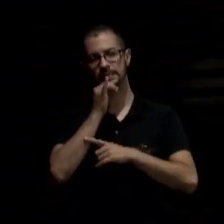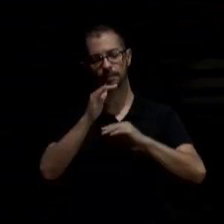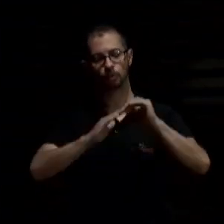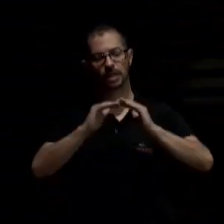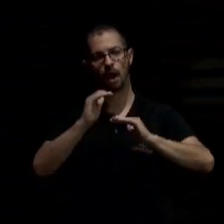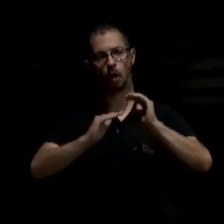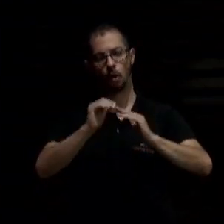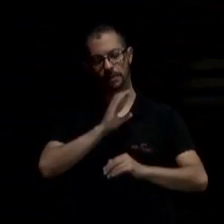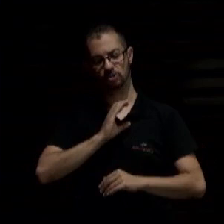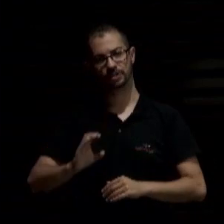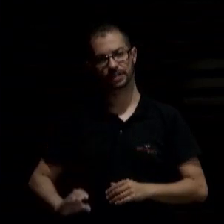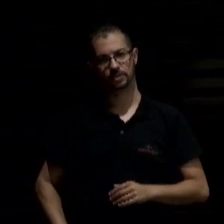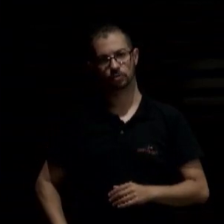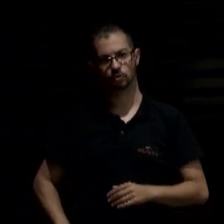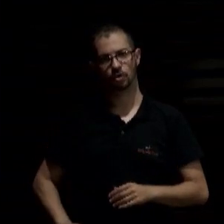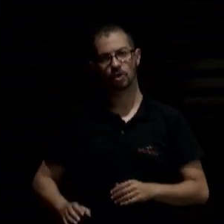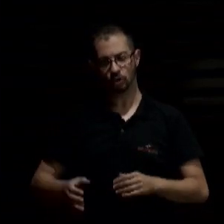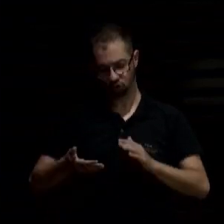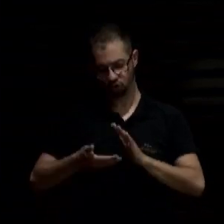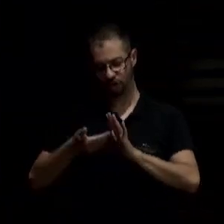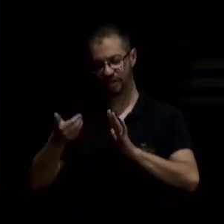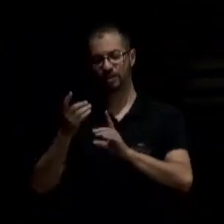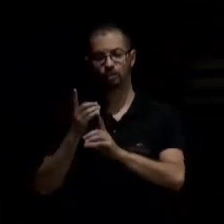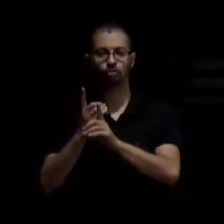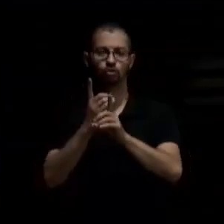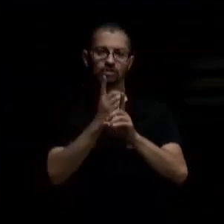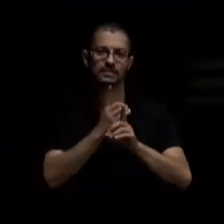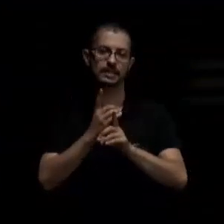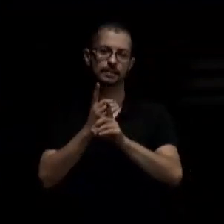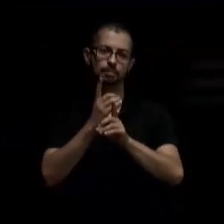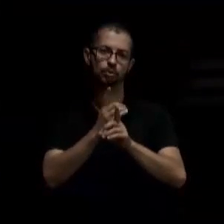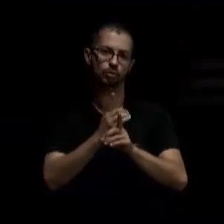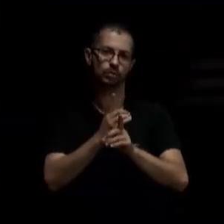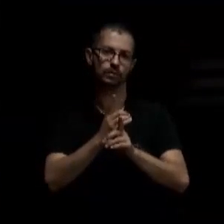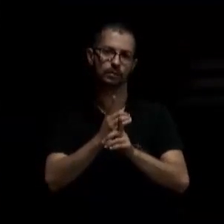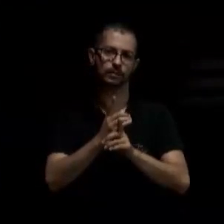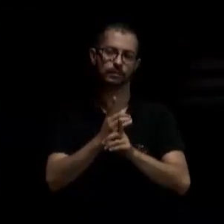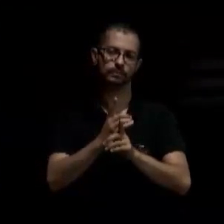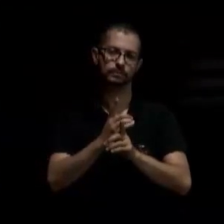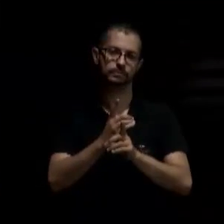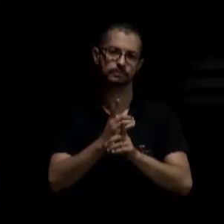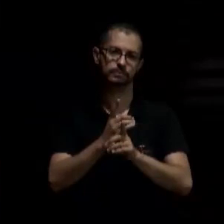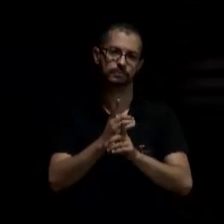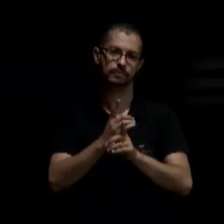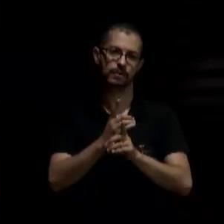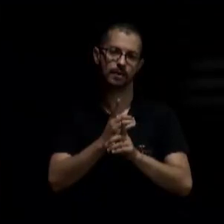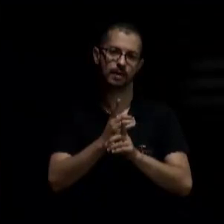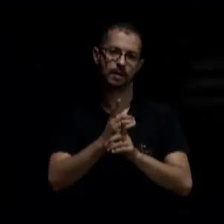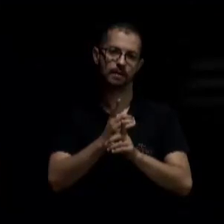Tirando de nós, tirando dos seus discípulos, a simãozice do